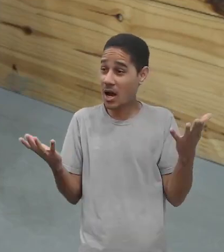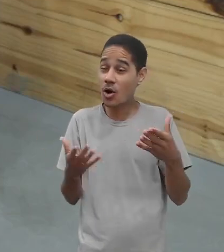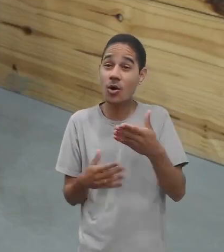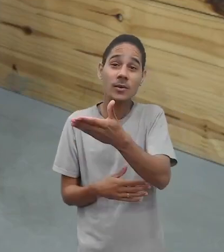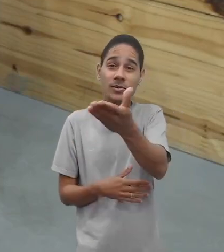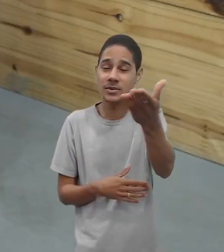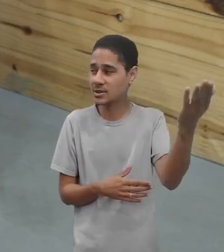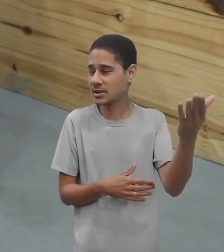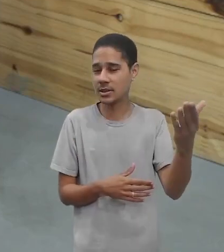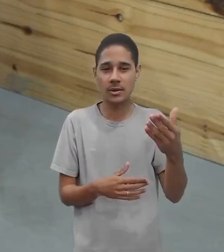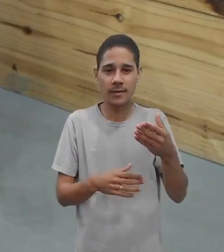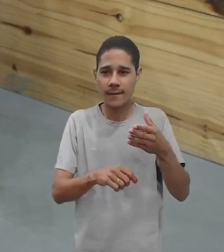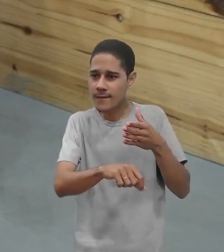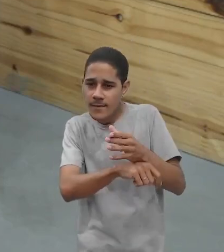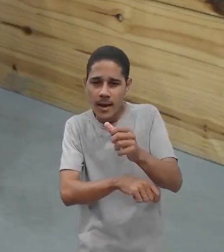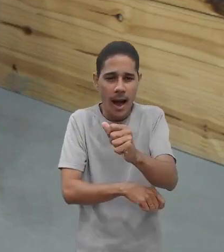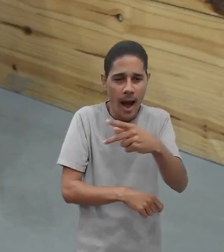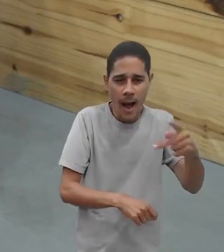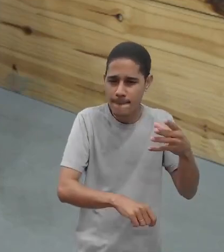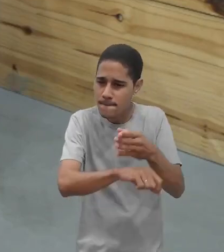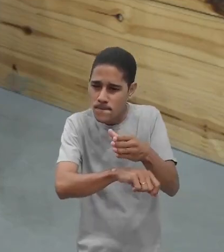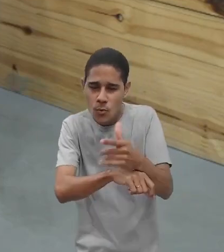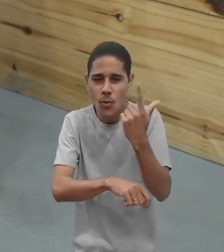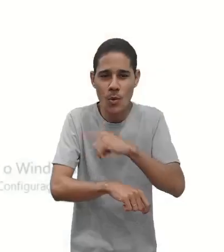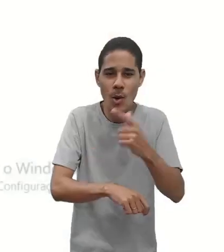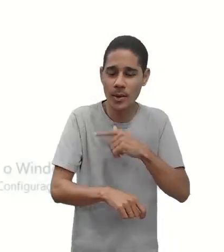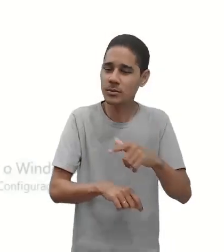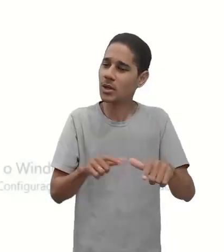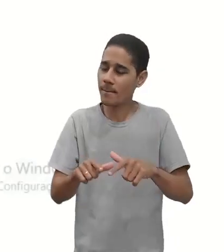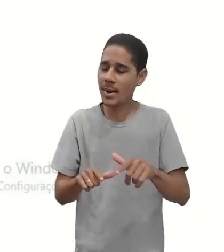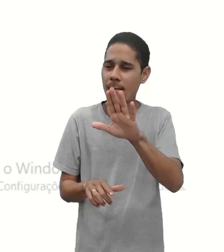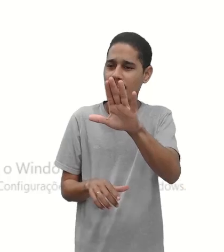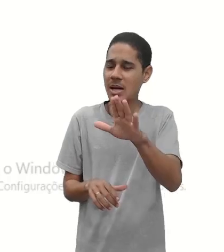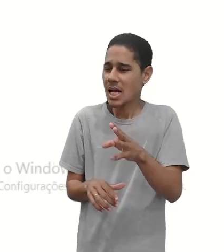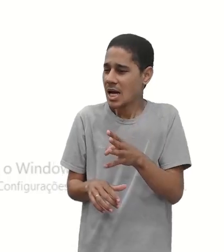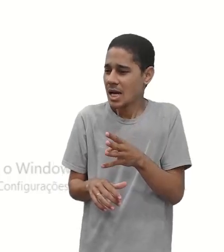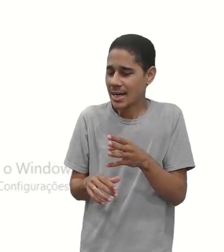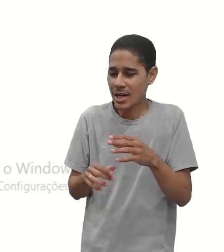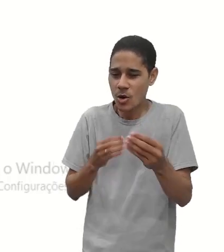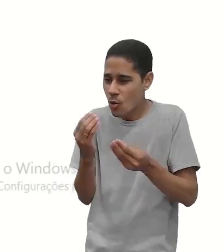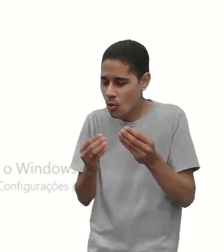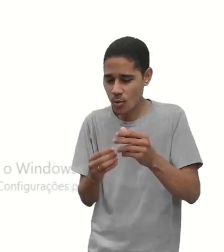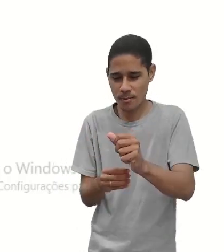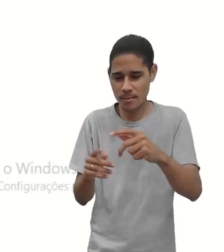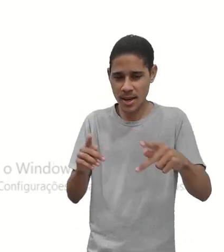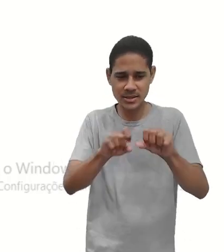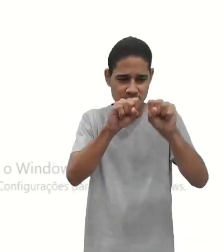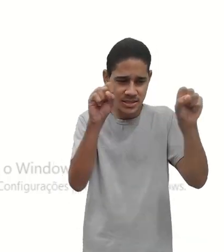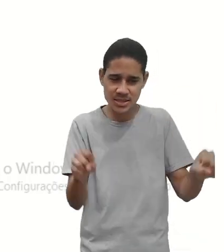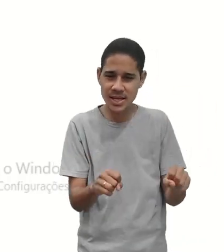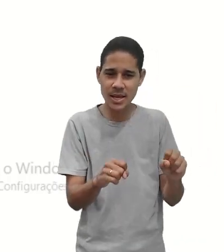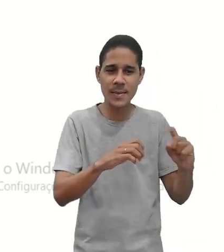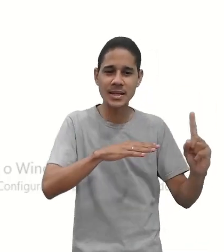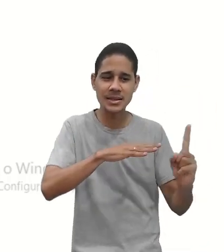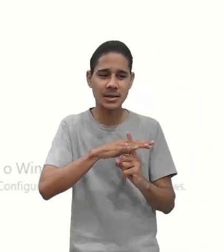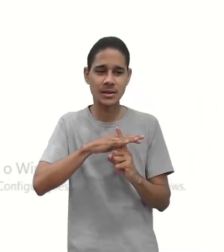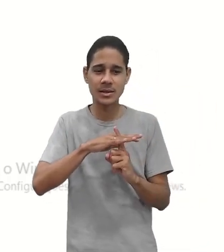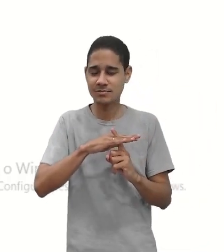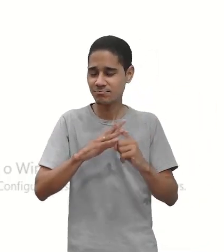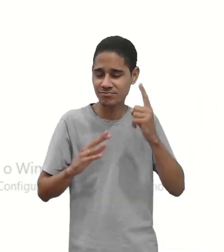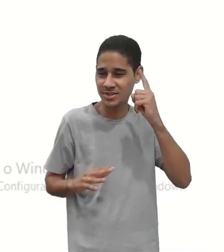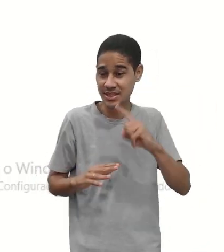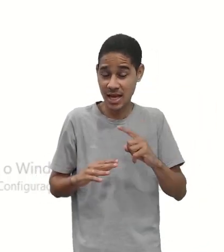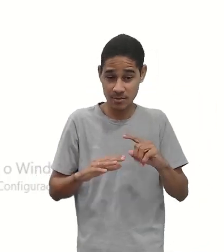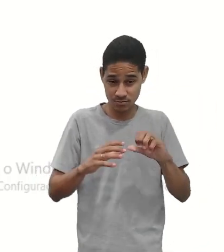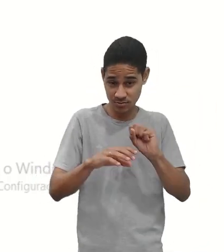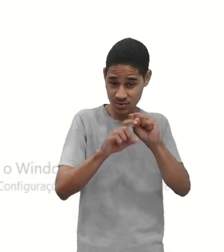ela acessa aplicativo, ela trabalha, mas talvez ela não conheça, não saiba como trabalhar no sistema integrado, porque o sistema integrado ele